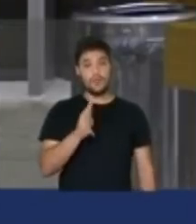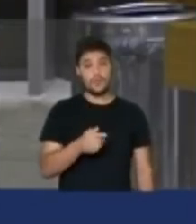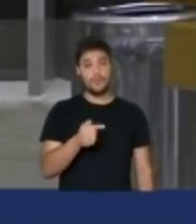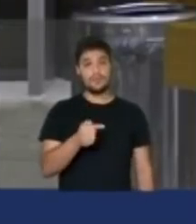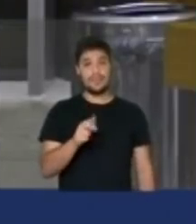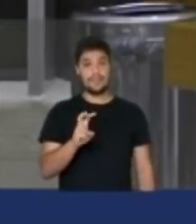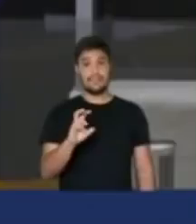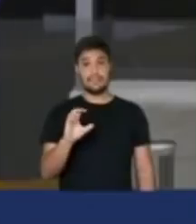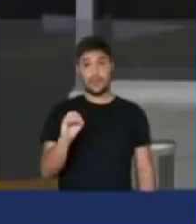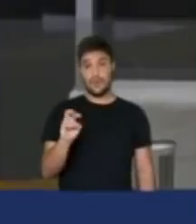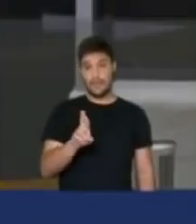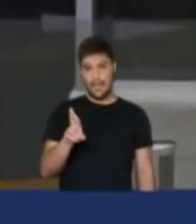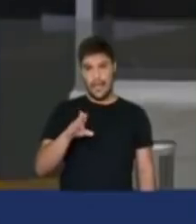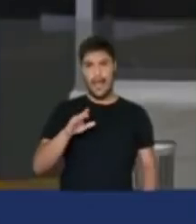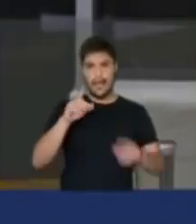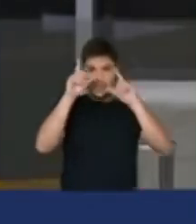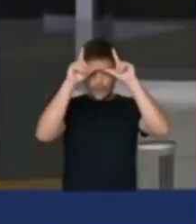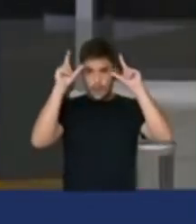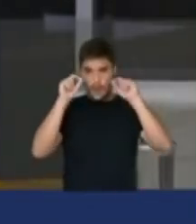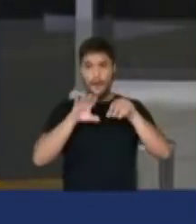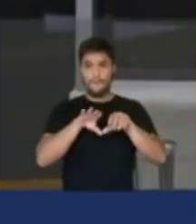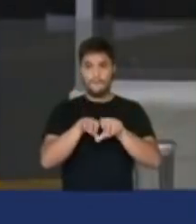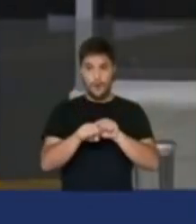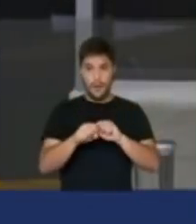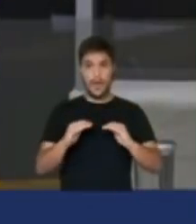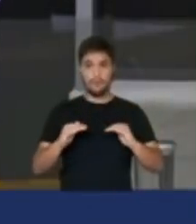R$4.750 para os enfermeiros padrão, enfermeiras,